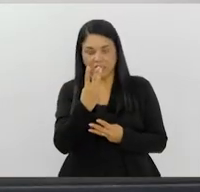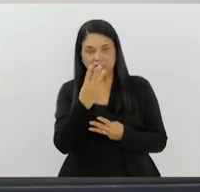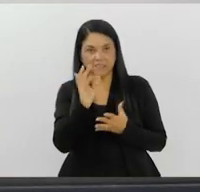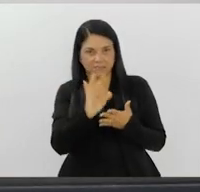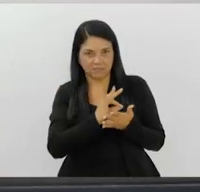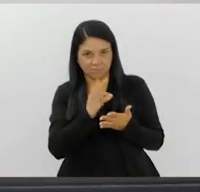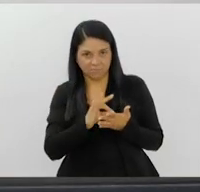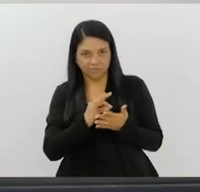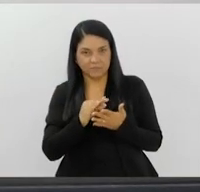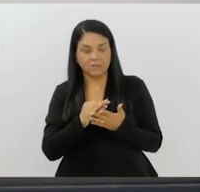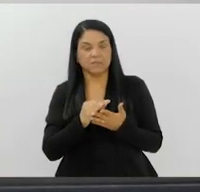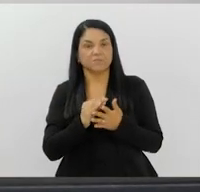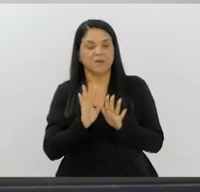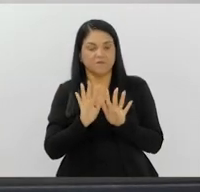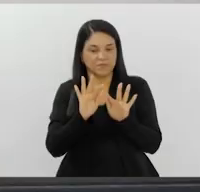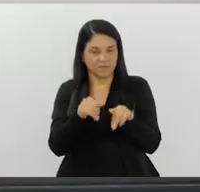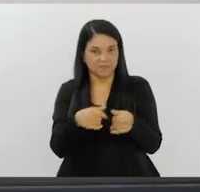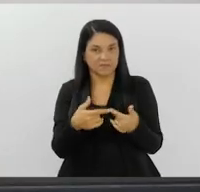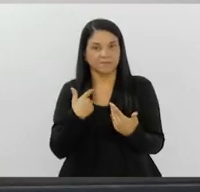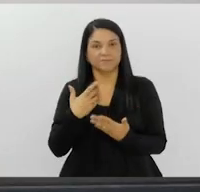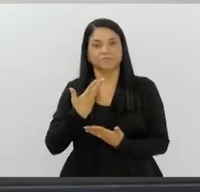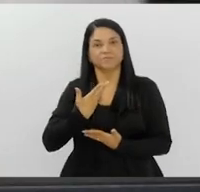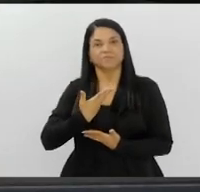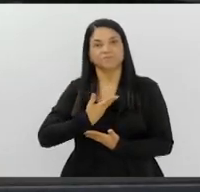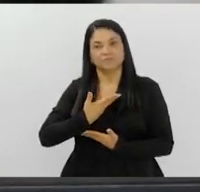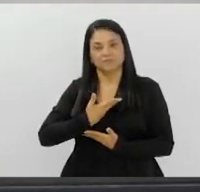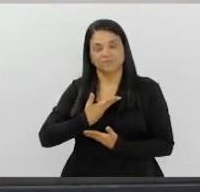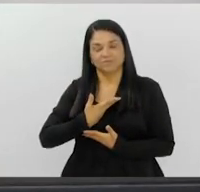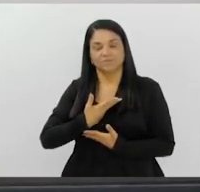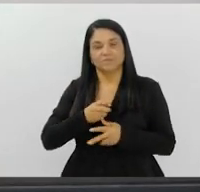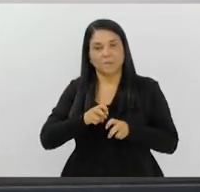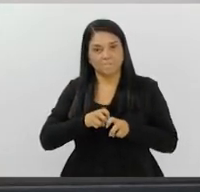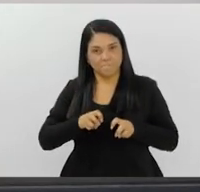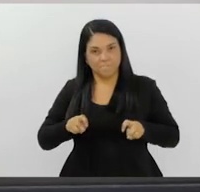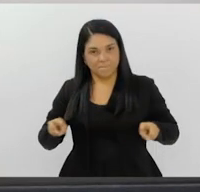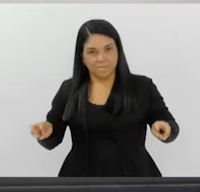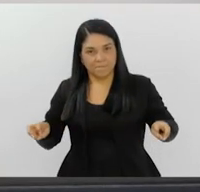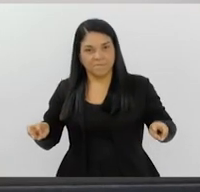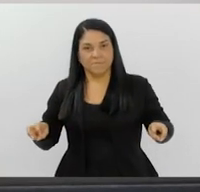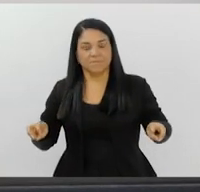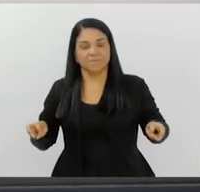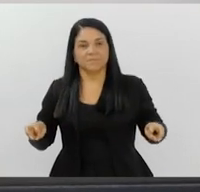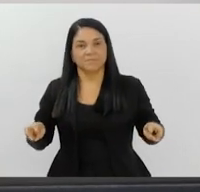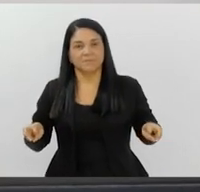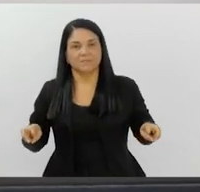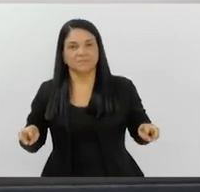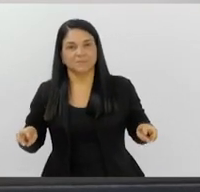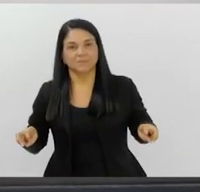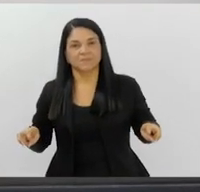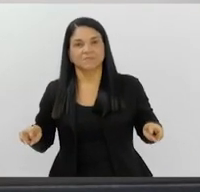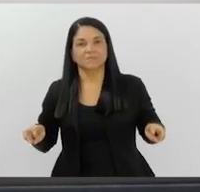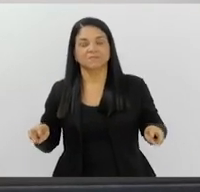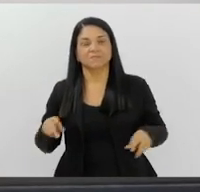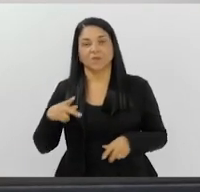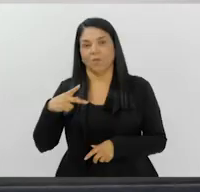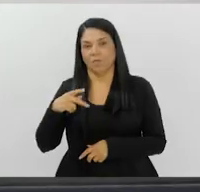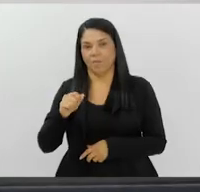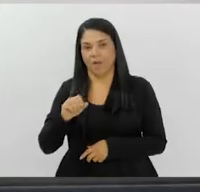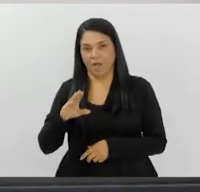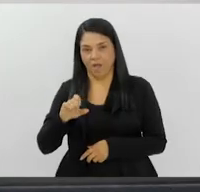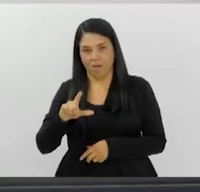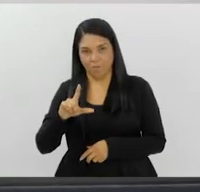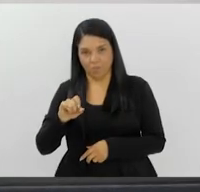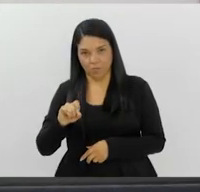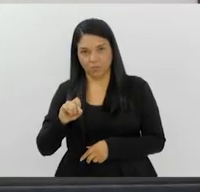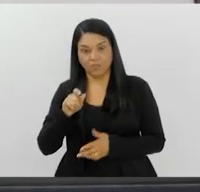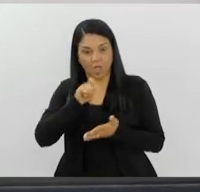final Espero que nossos companheiros aqui companheiras né e e e o Pablo e todos tenham feito